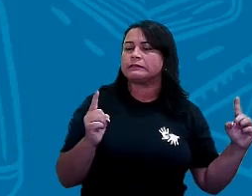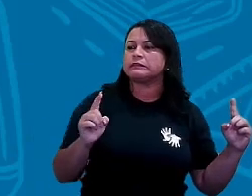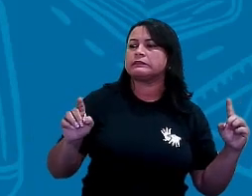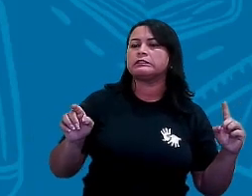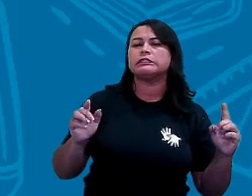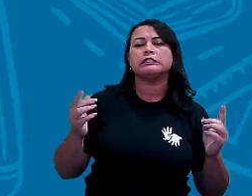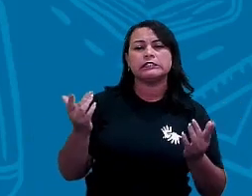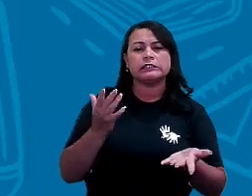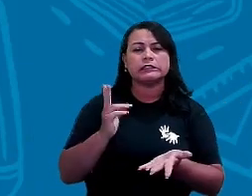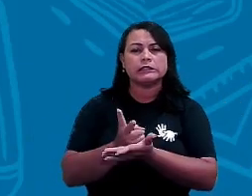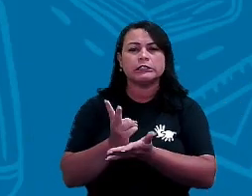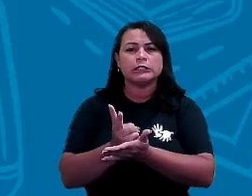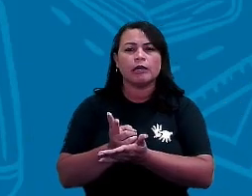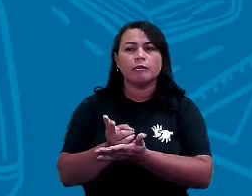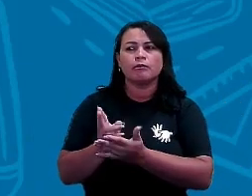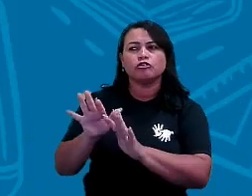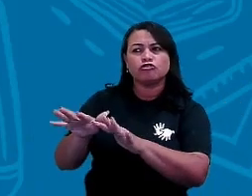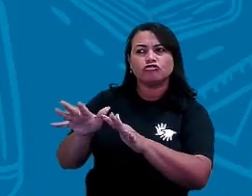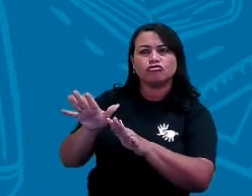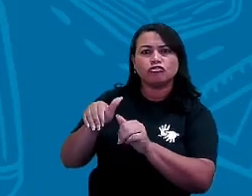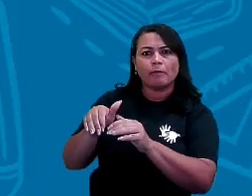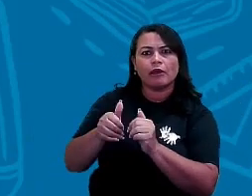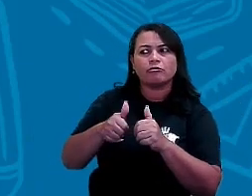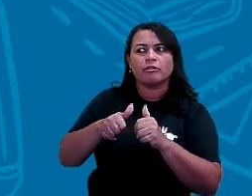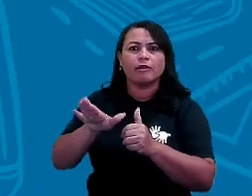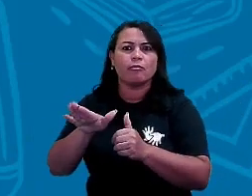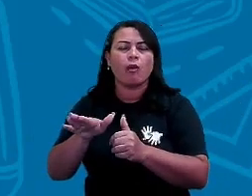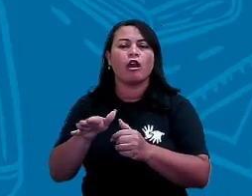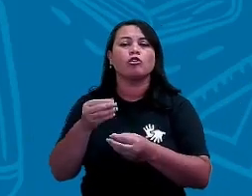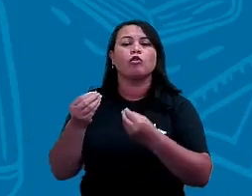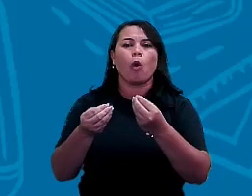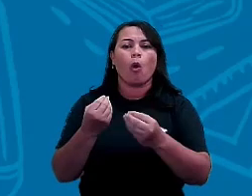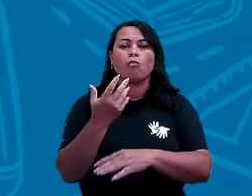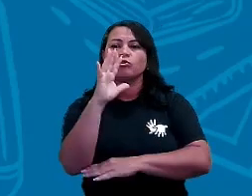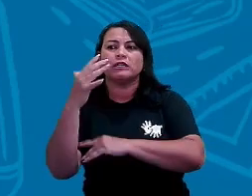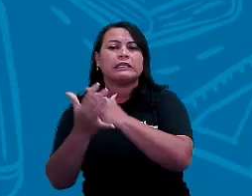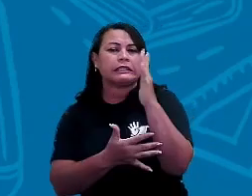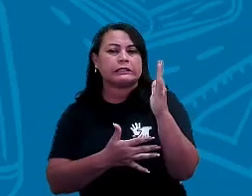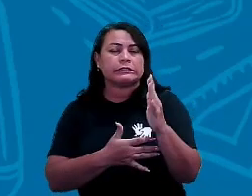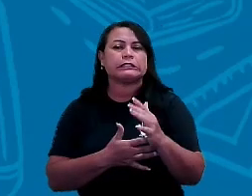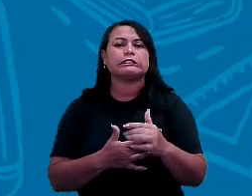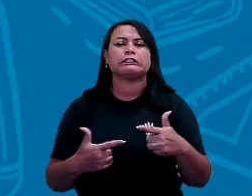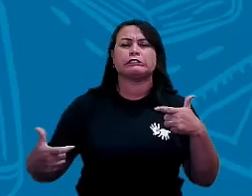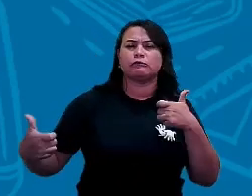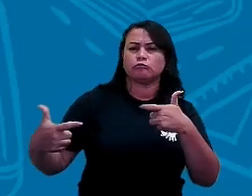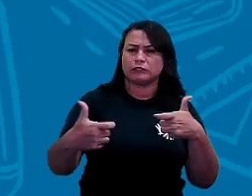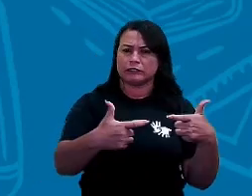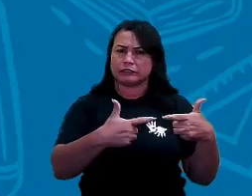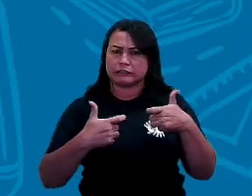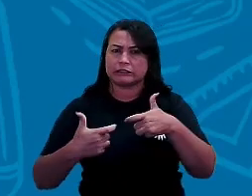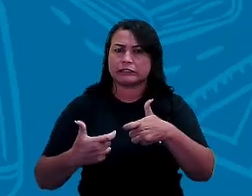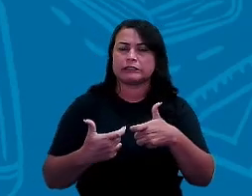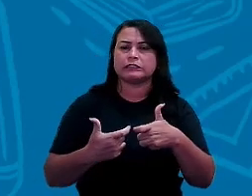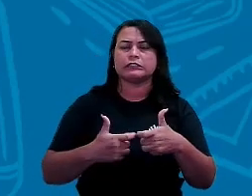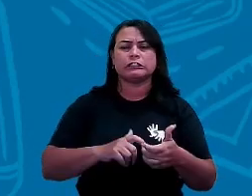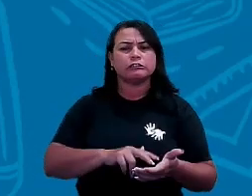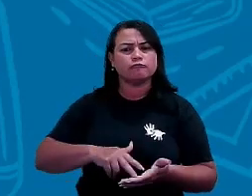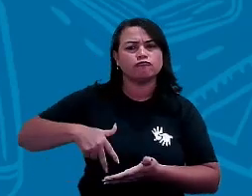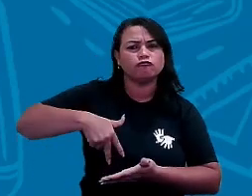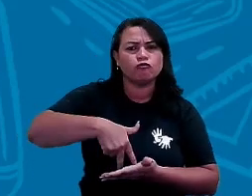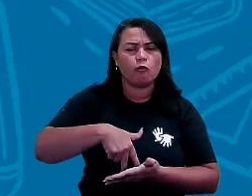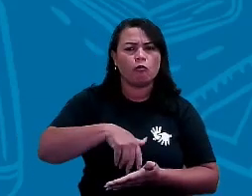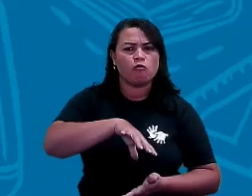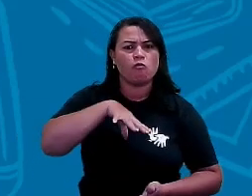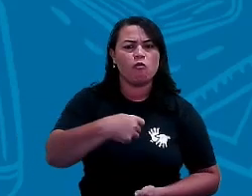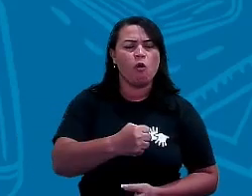e empurrando os invasores para dentro do tabocal. Resistindo e ludibriando os holandeses, nossos bravos